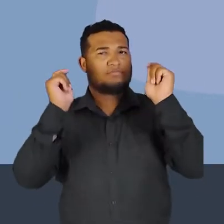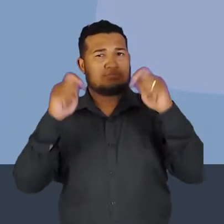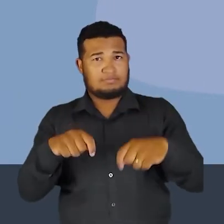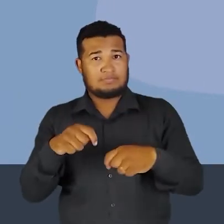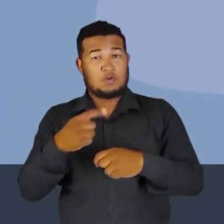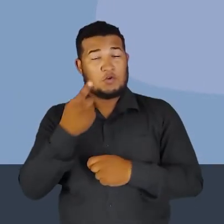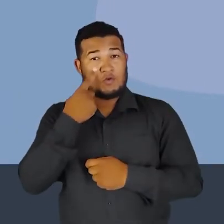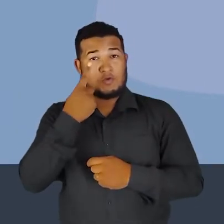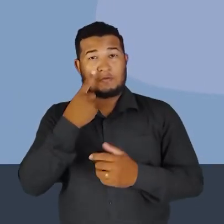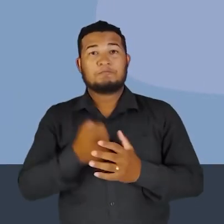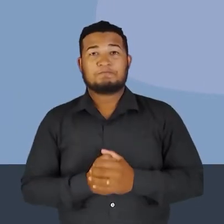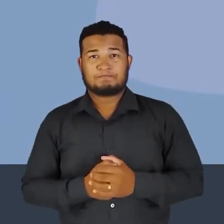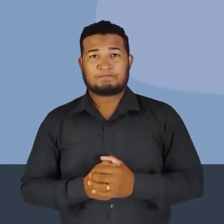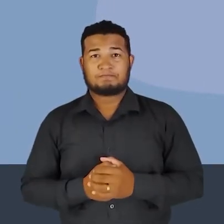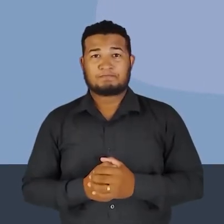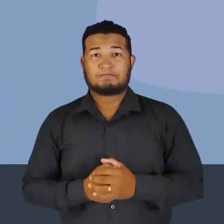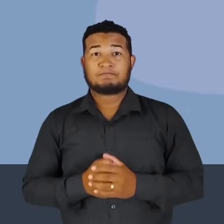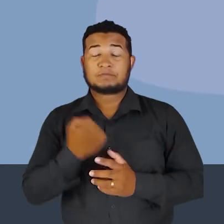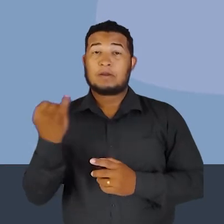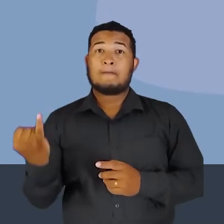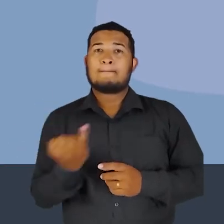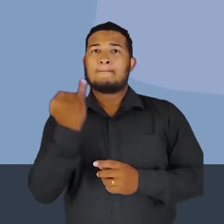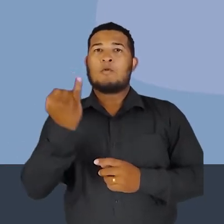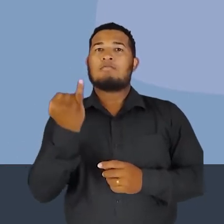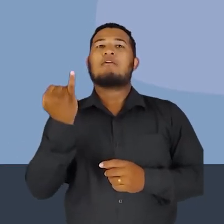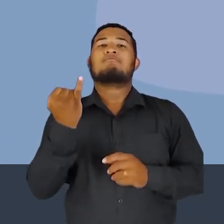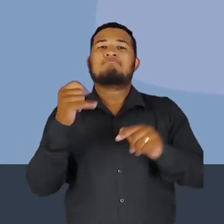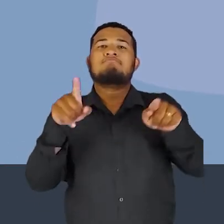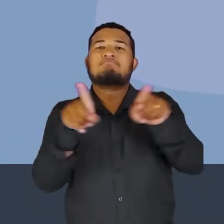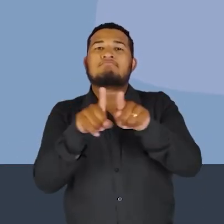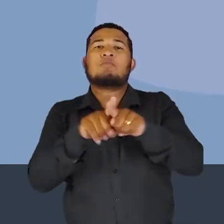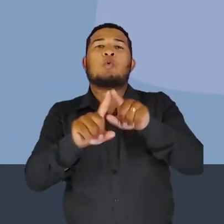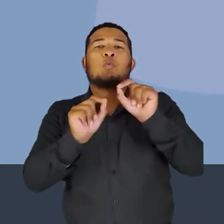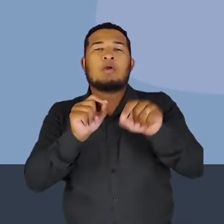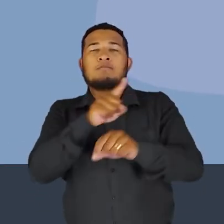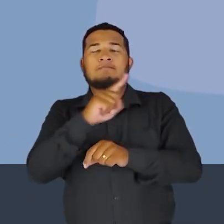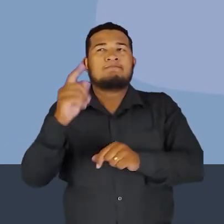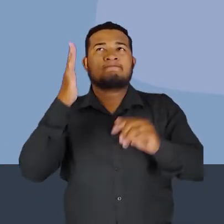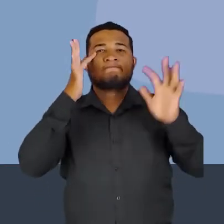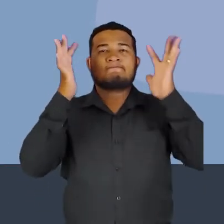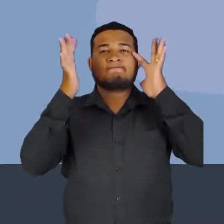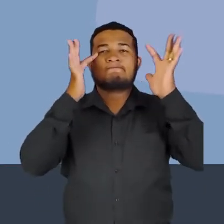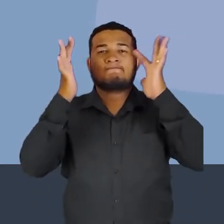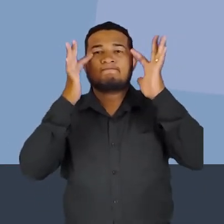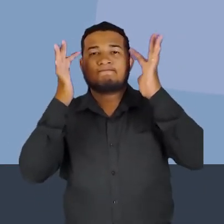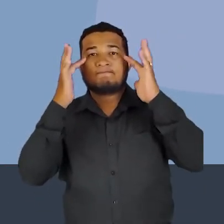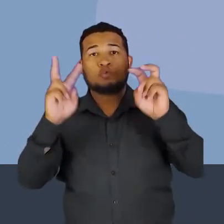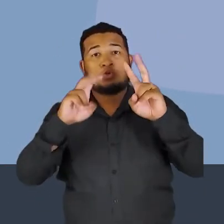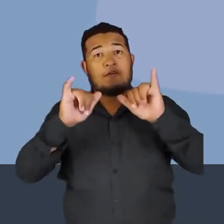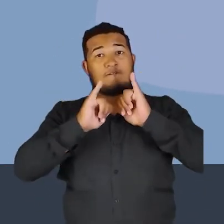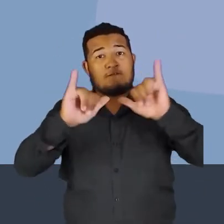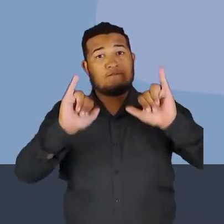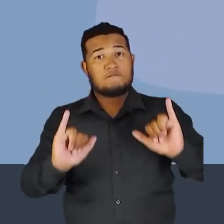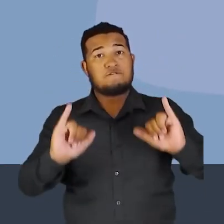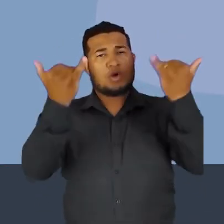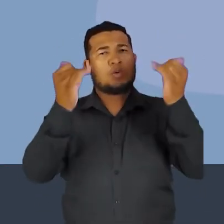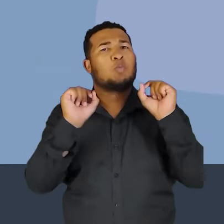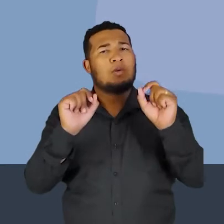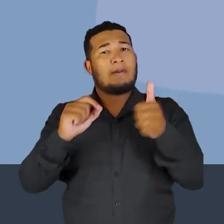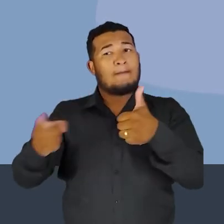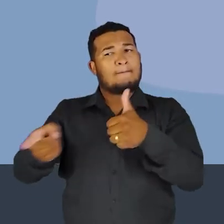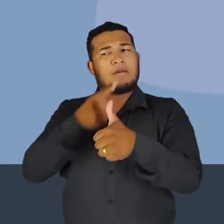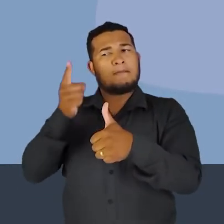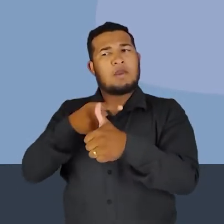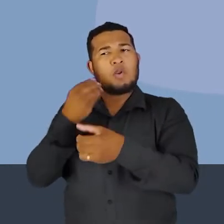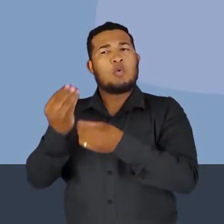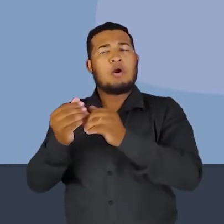notícias falsas. Então, uma coisa muito importante para vocês poderem pensar sobre as fake news, primeiro, qual é a fonte